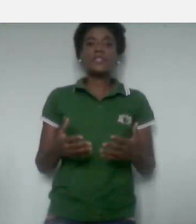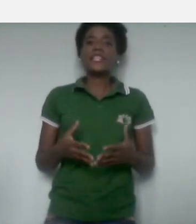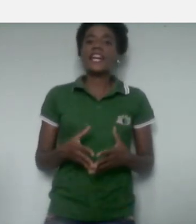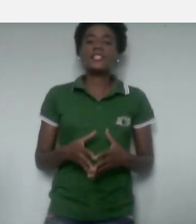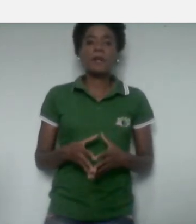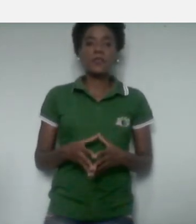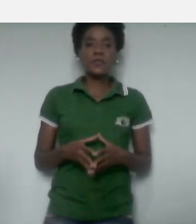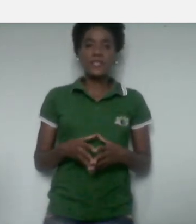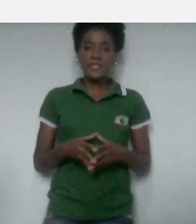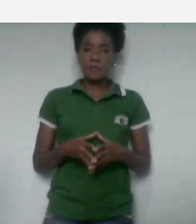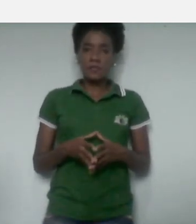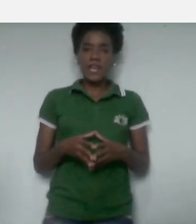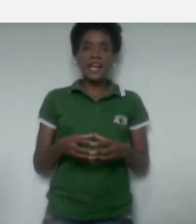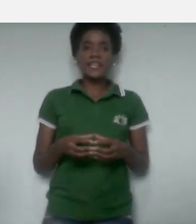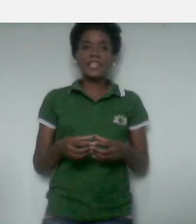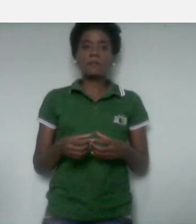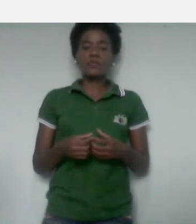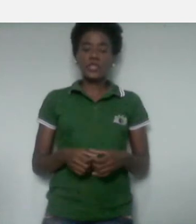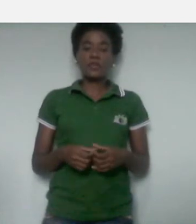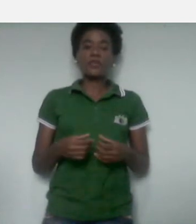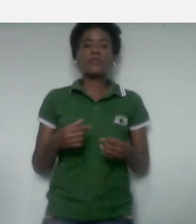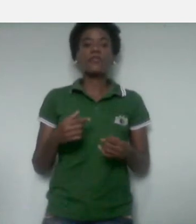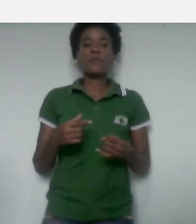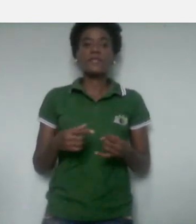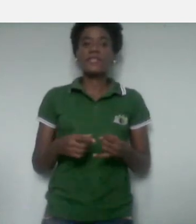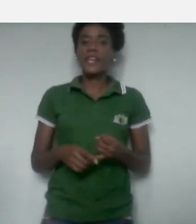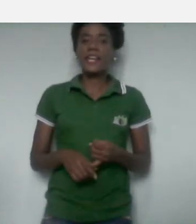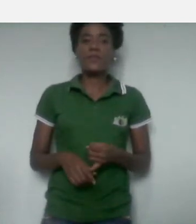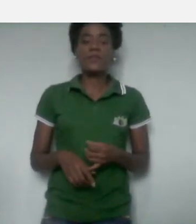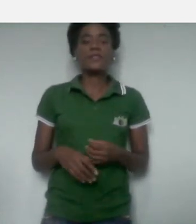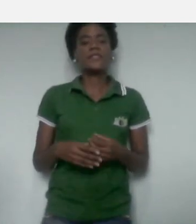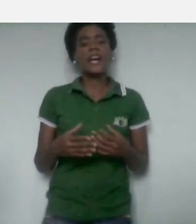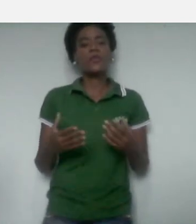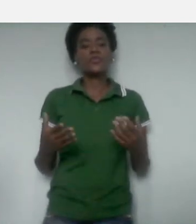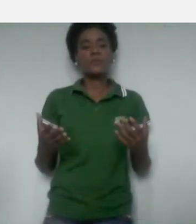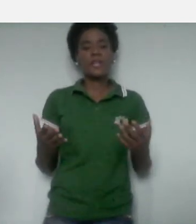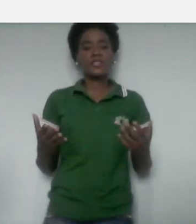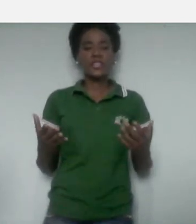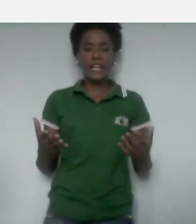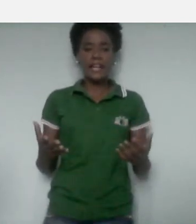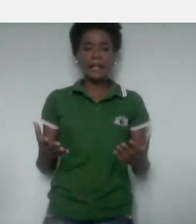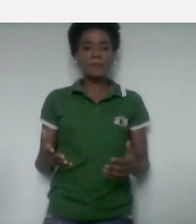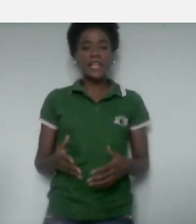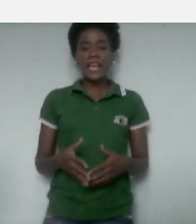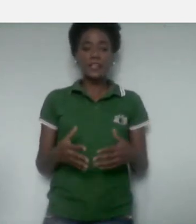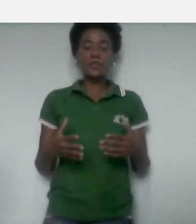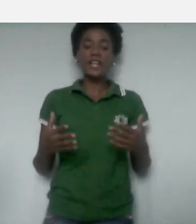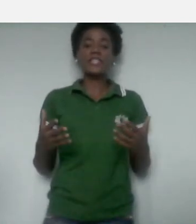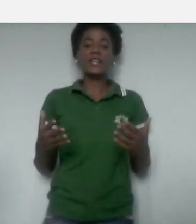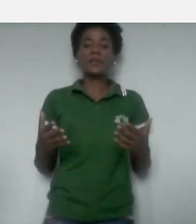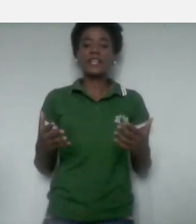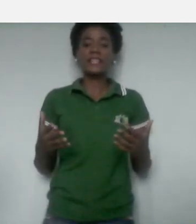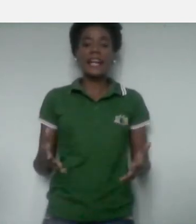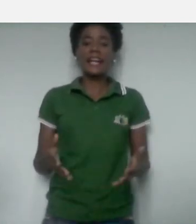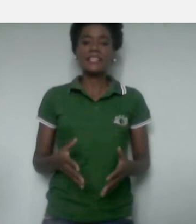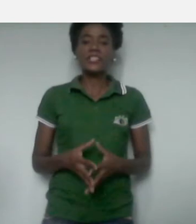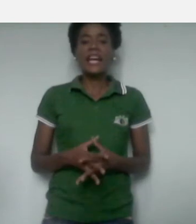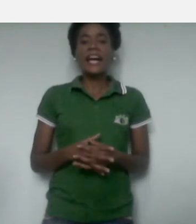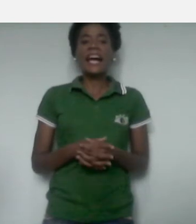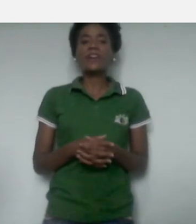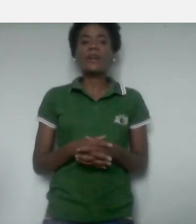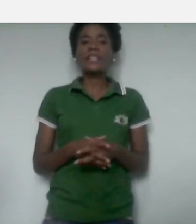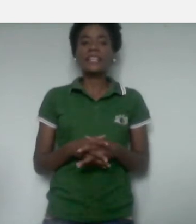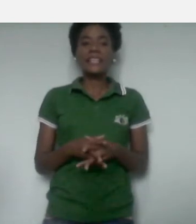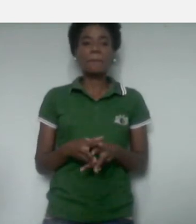temas cruciais para os municípios, a exemplo de fome zero, saúde e bem-estar, educação em